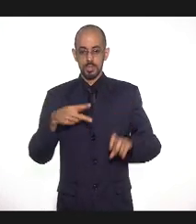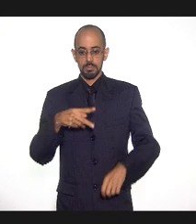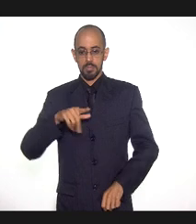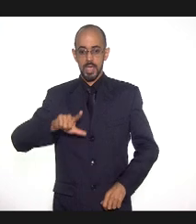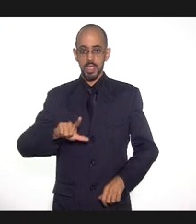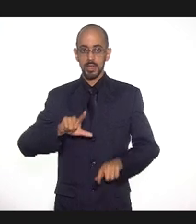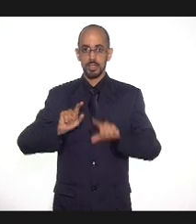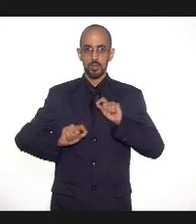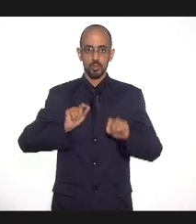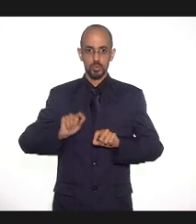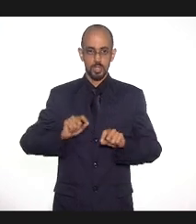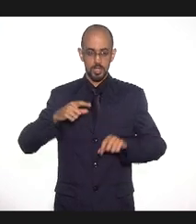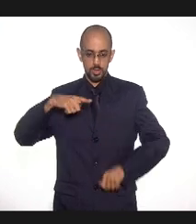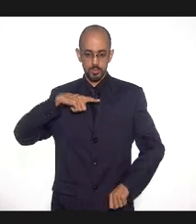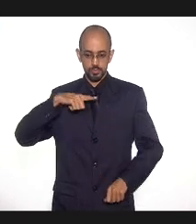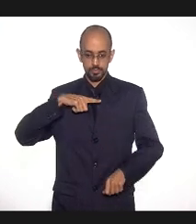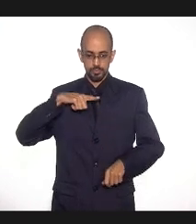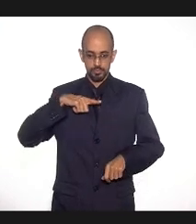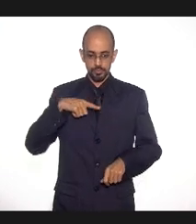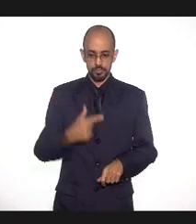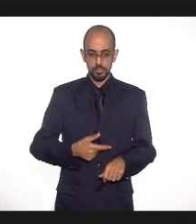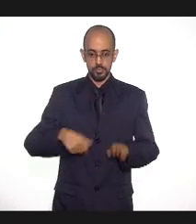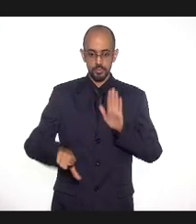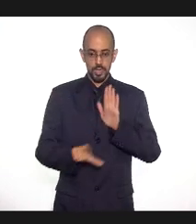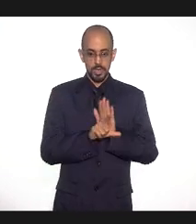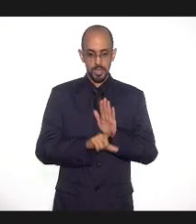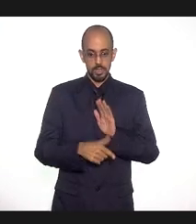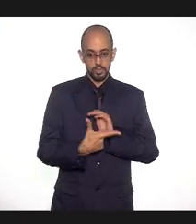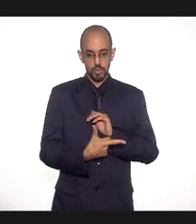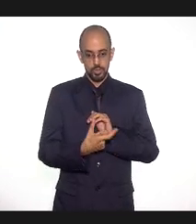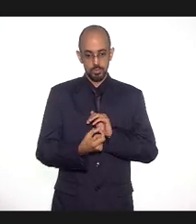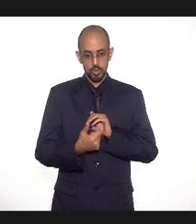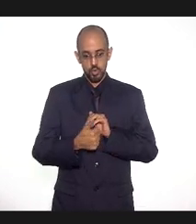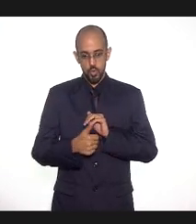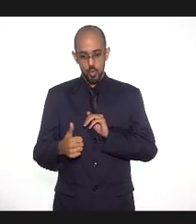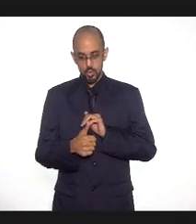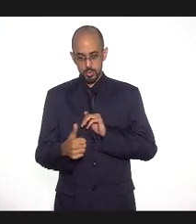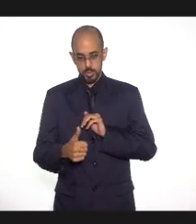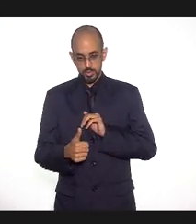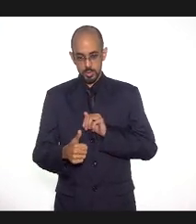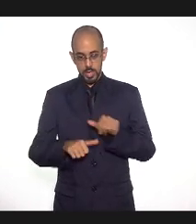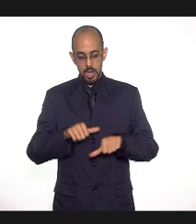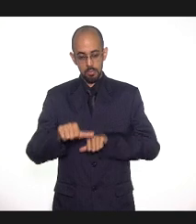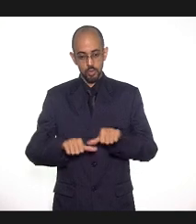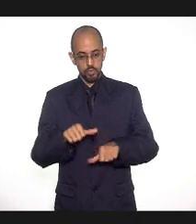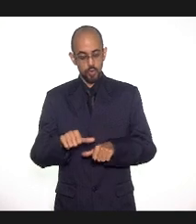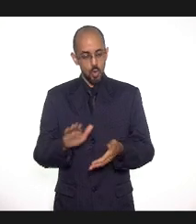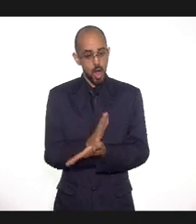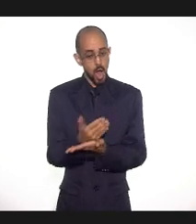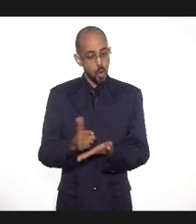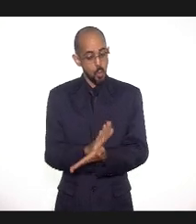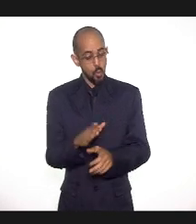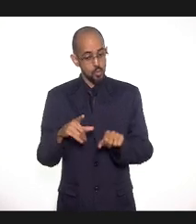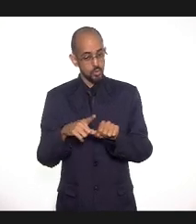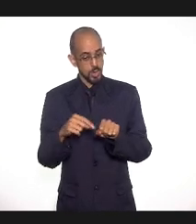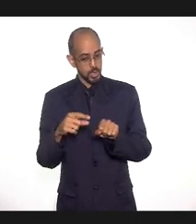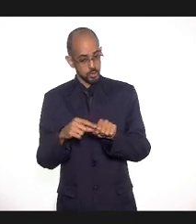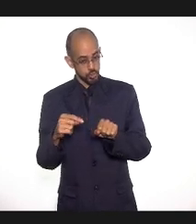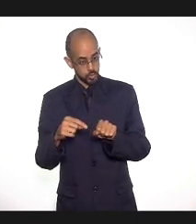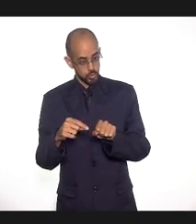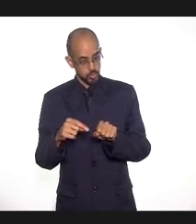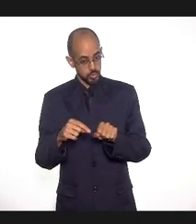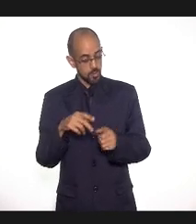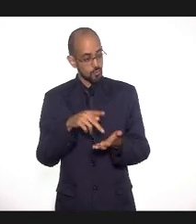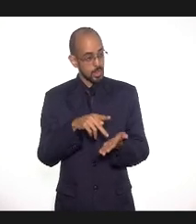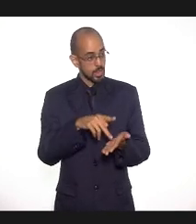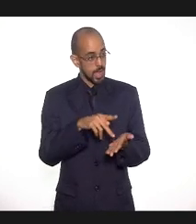com, né, a lei de 2011 aberta, porque ela modificou apenas alguns artigos. Na verdade, o deputado Mink